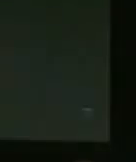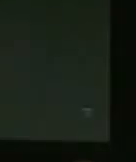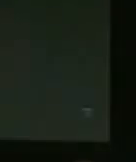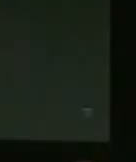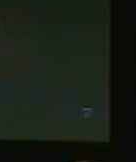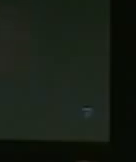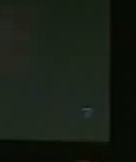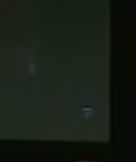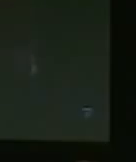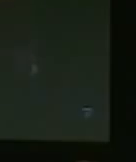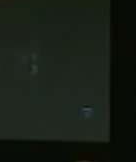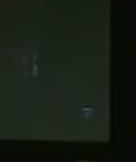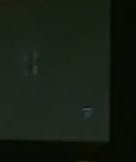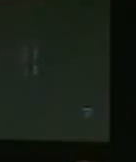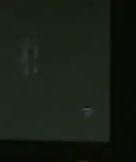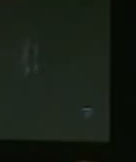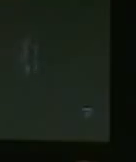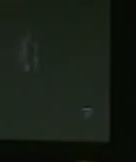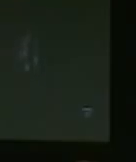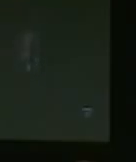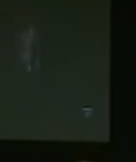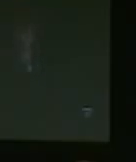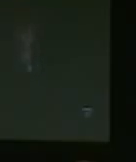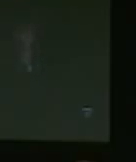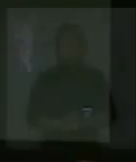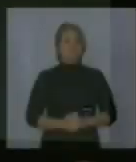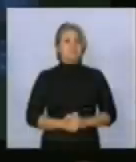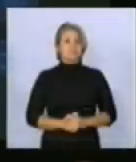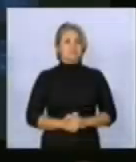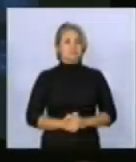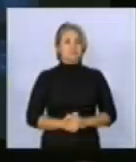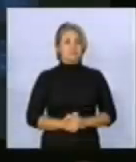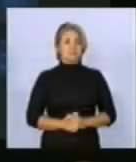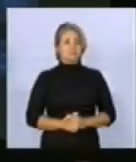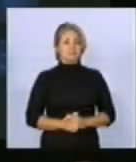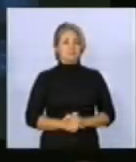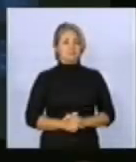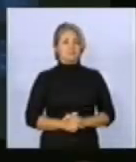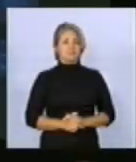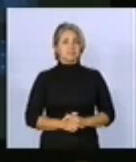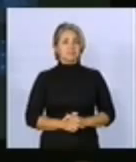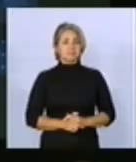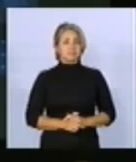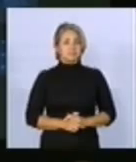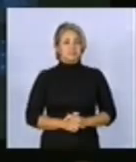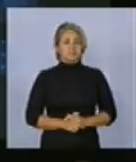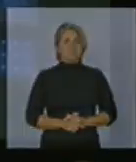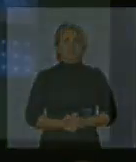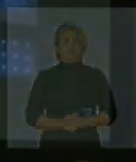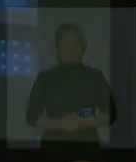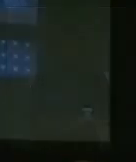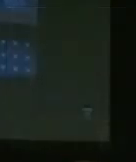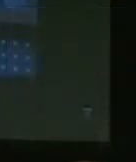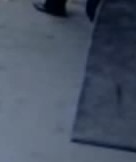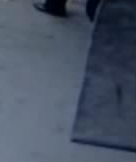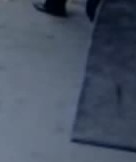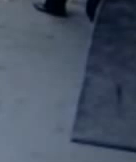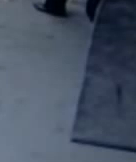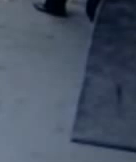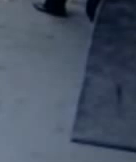eu gostaria Ministro que tivesse o tempo para poder apresentar essas duas matérias bom eh Essas